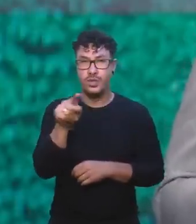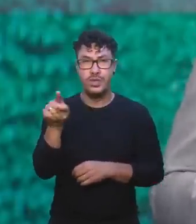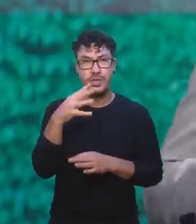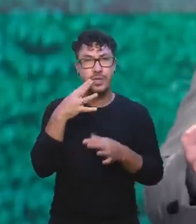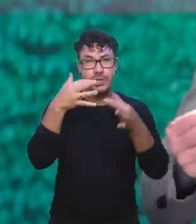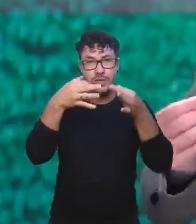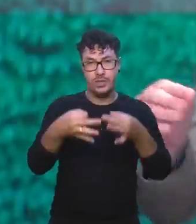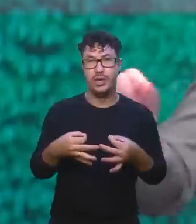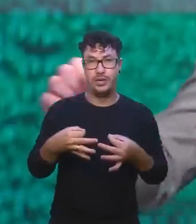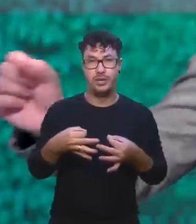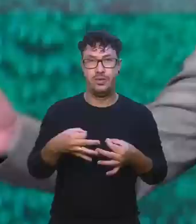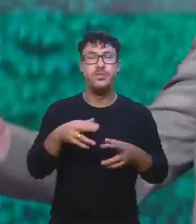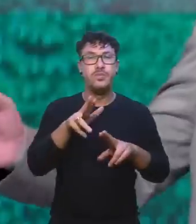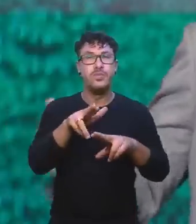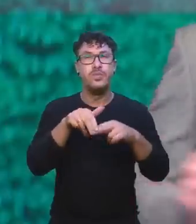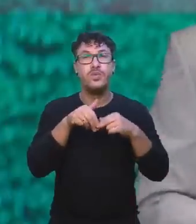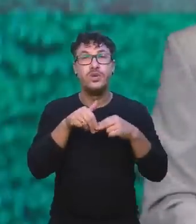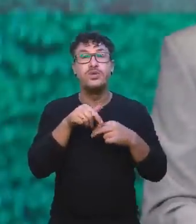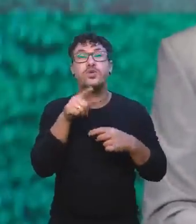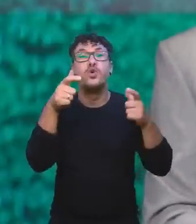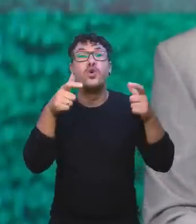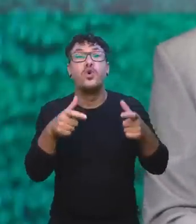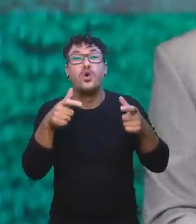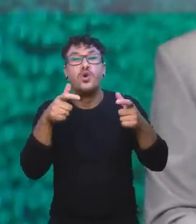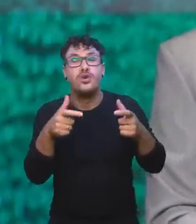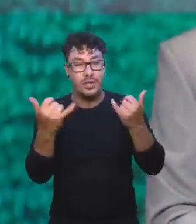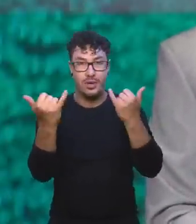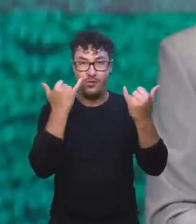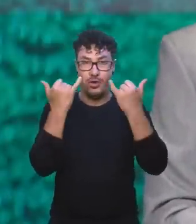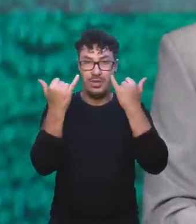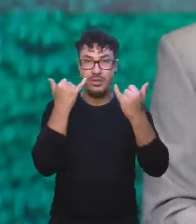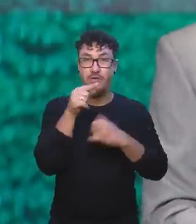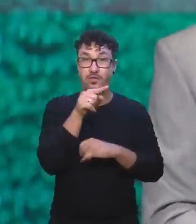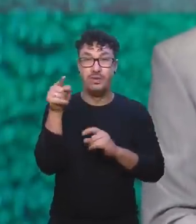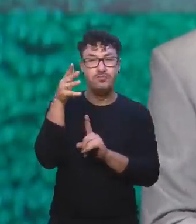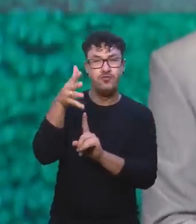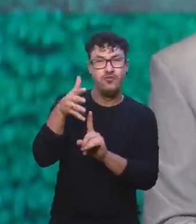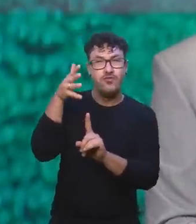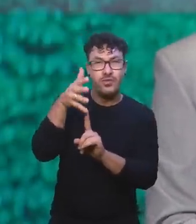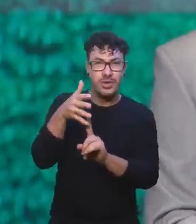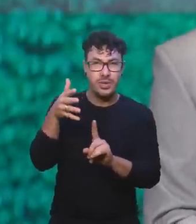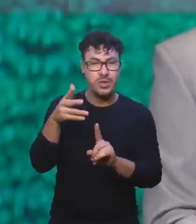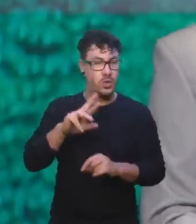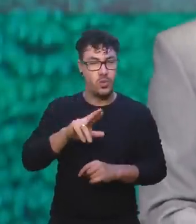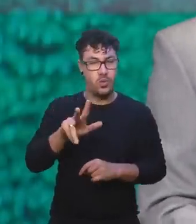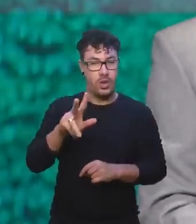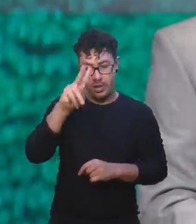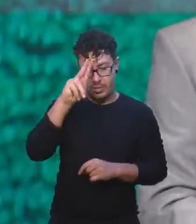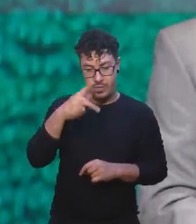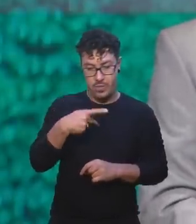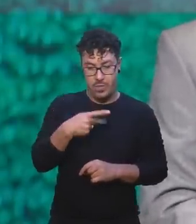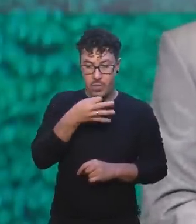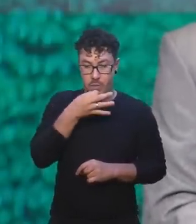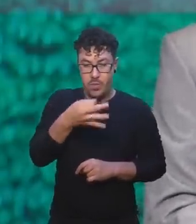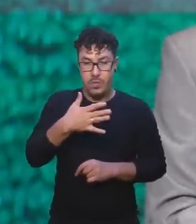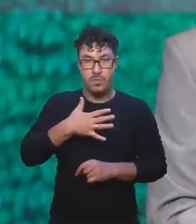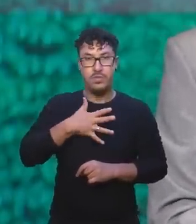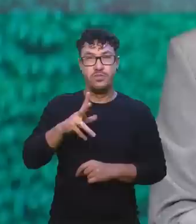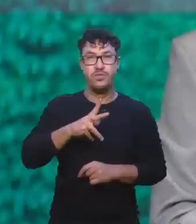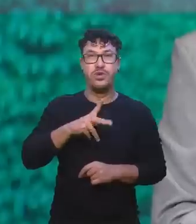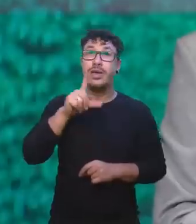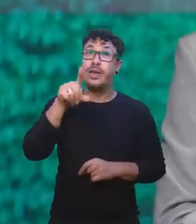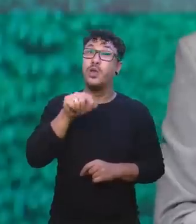correta, para que demonstremos de onde estamos tirando essas informações. Não é opinião pessoal, mas são ideias alicerçadas